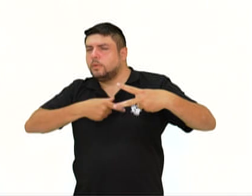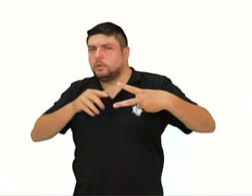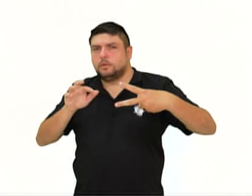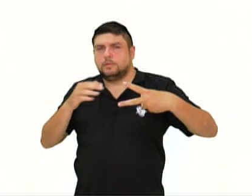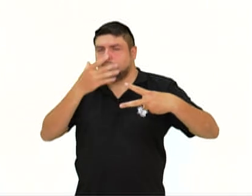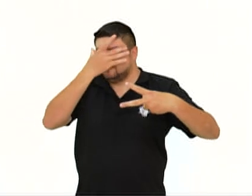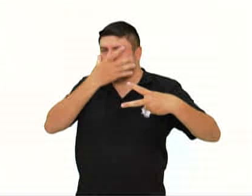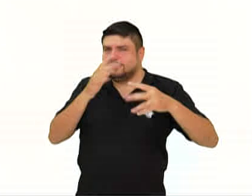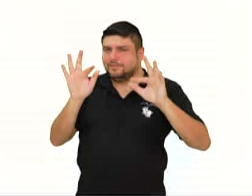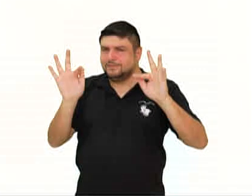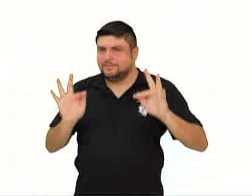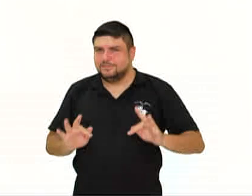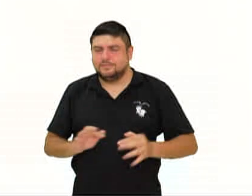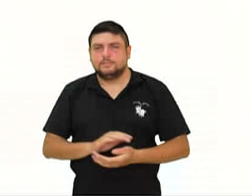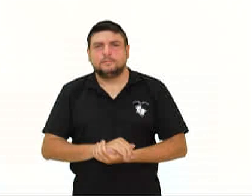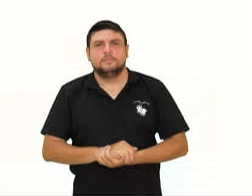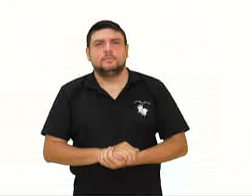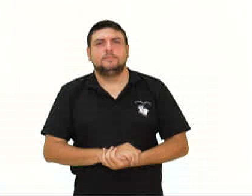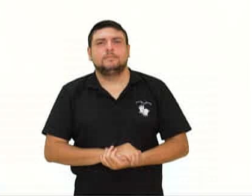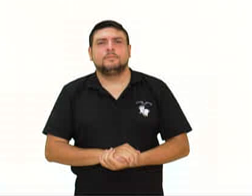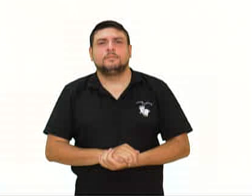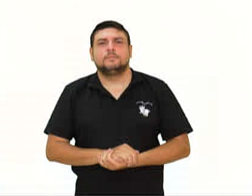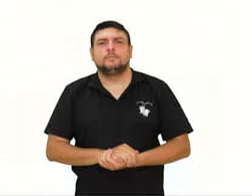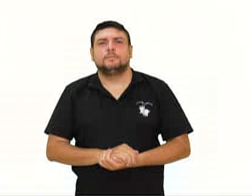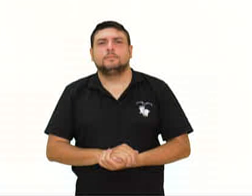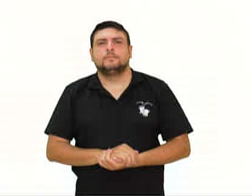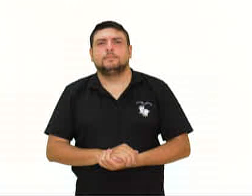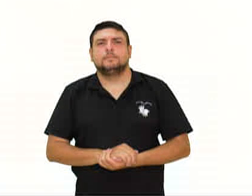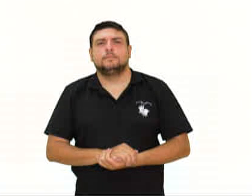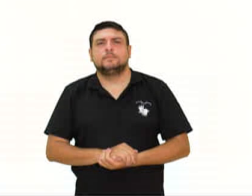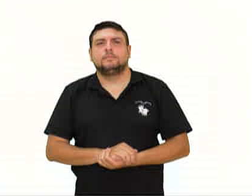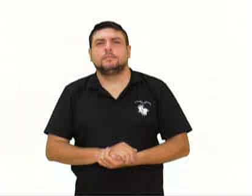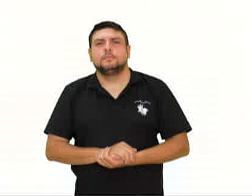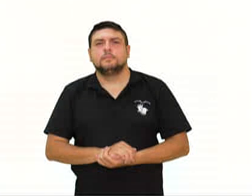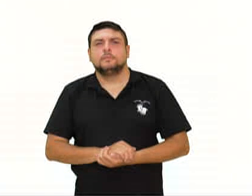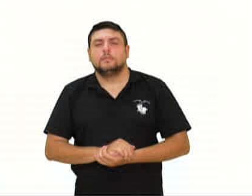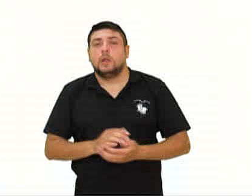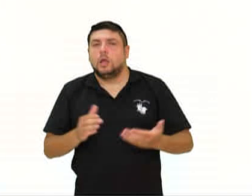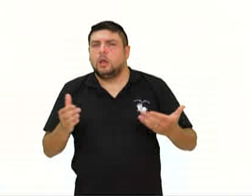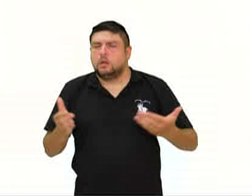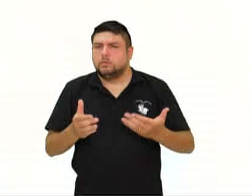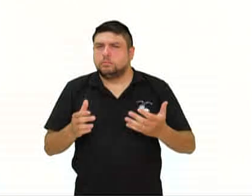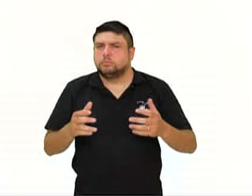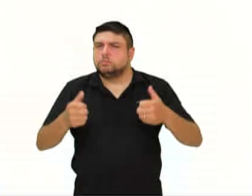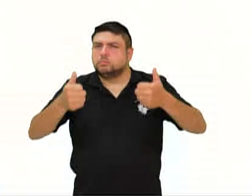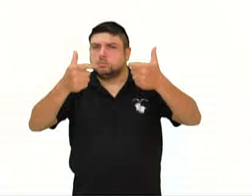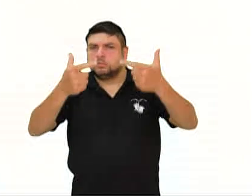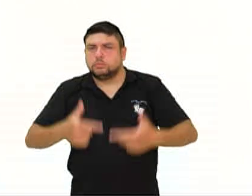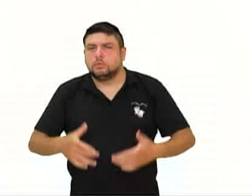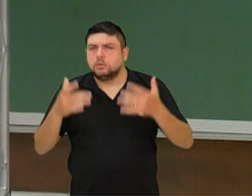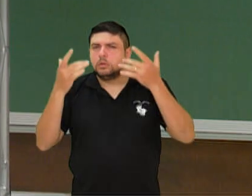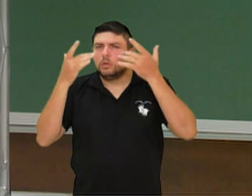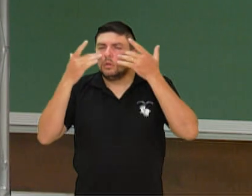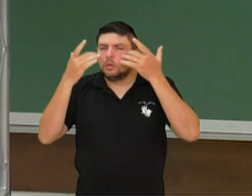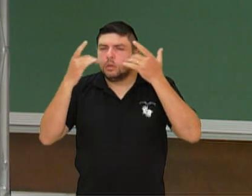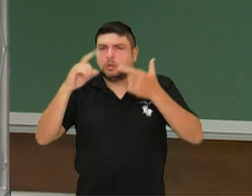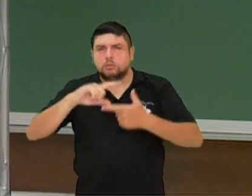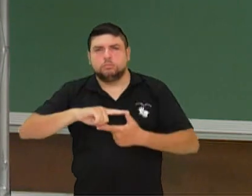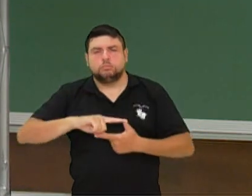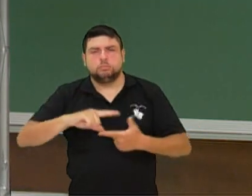você já sabe. Agora a gente vai falar um pouquinho sobre o teatro modernista. Pessoal, esse